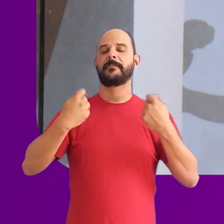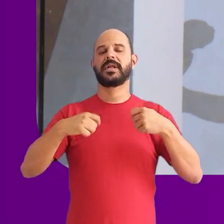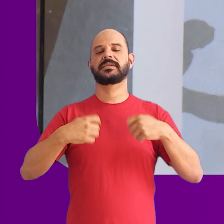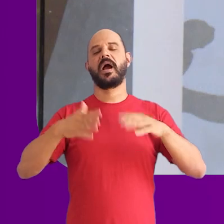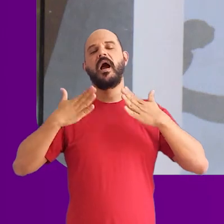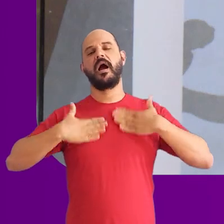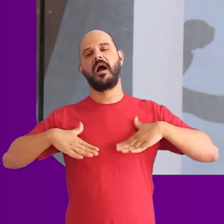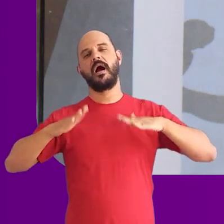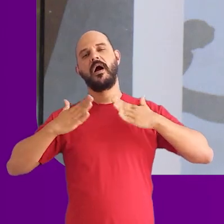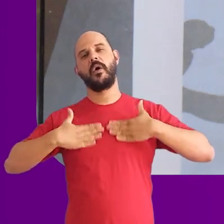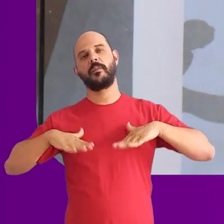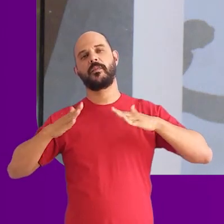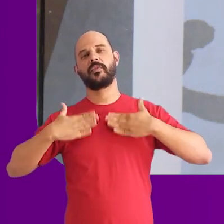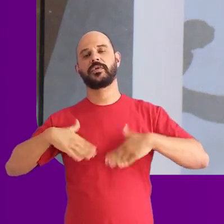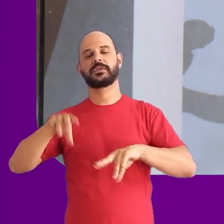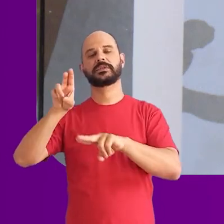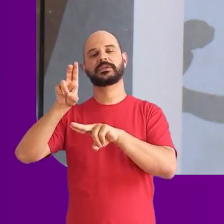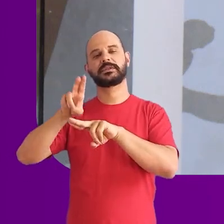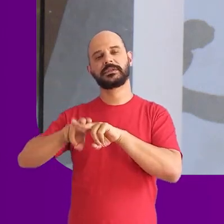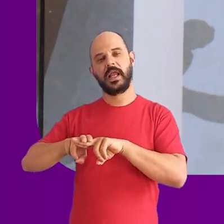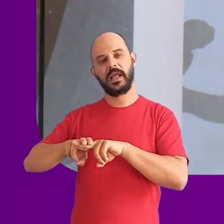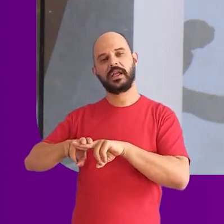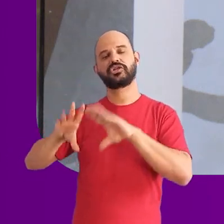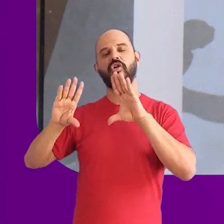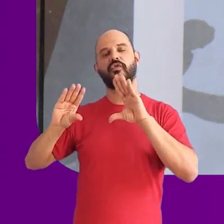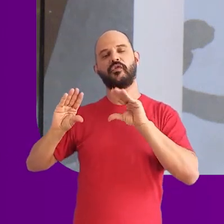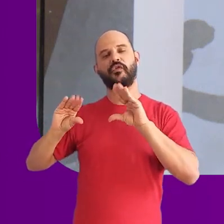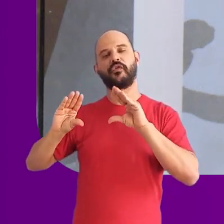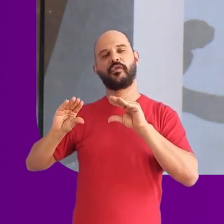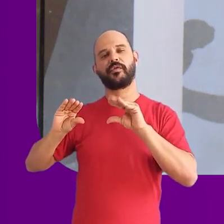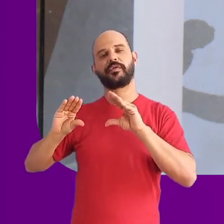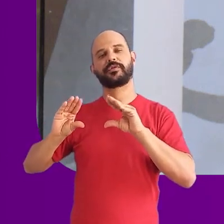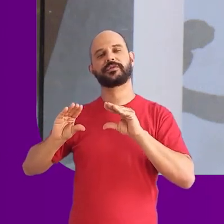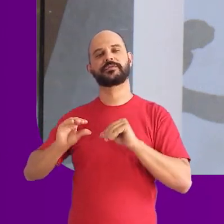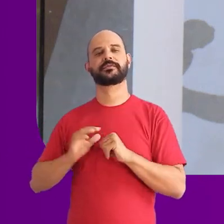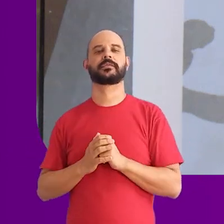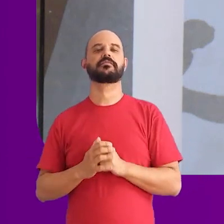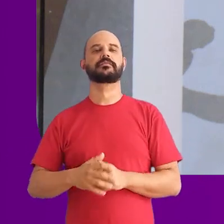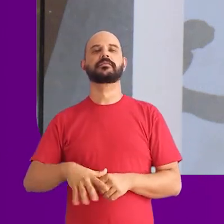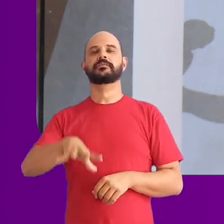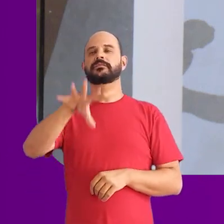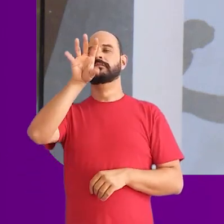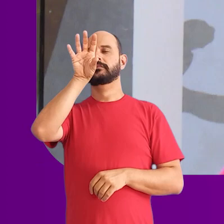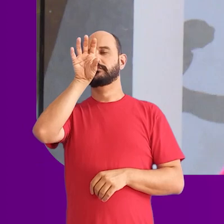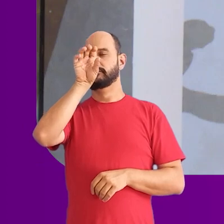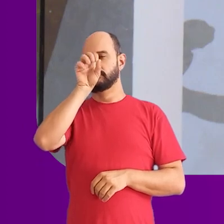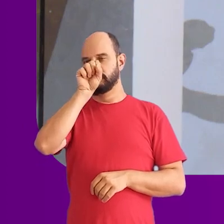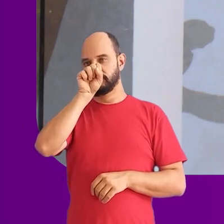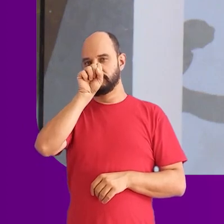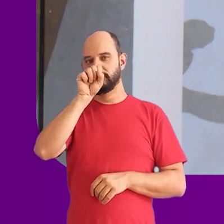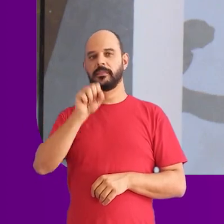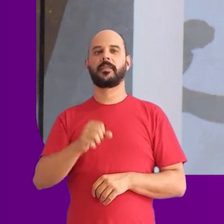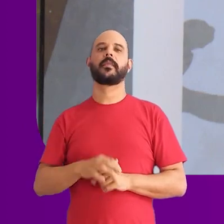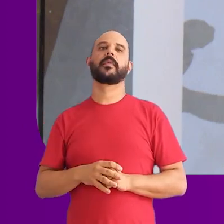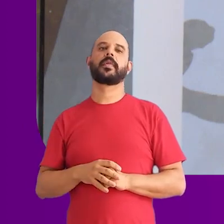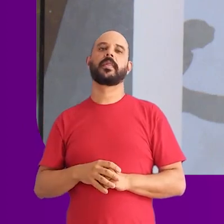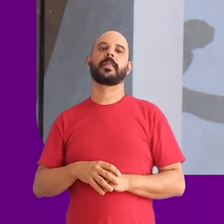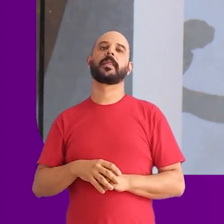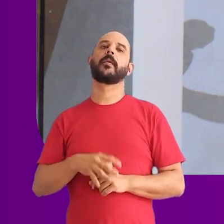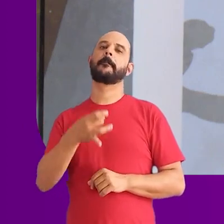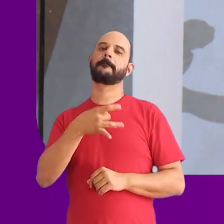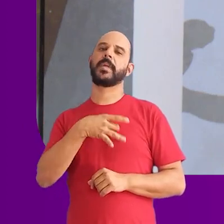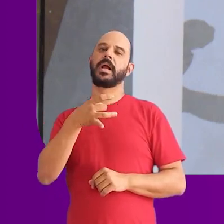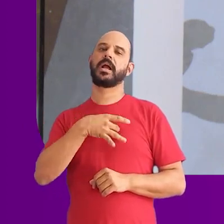1, relaxe. Se possível, sente em um lugar confortável e relaxante e Respire, vai ver